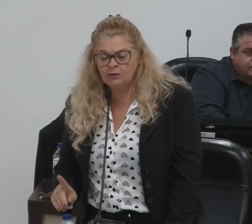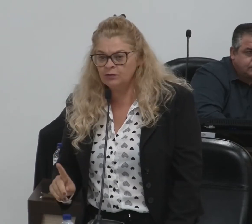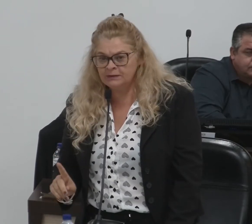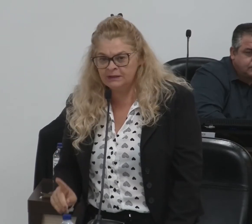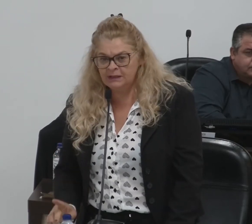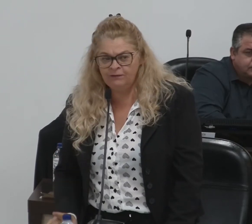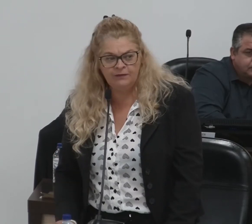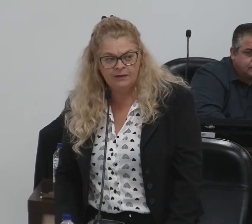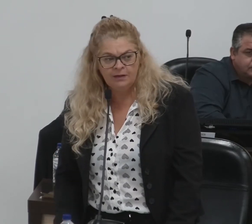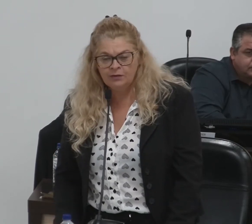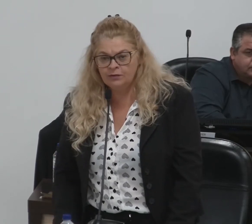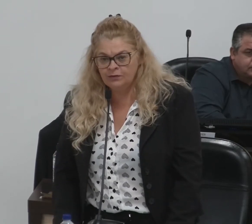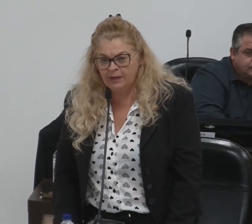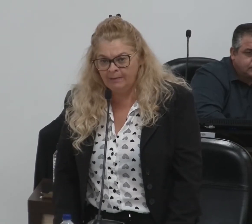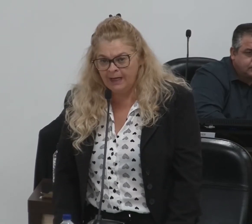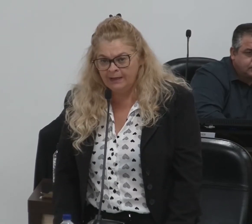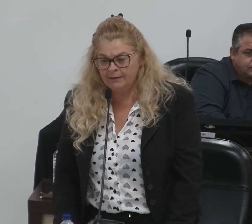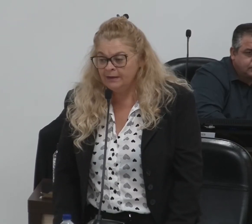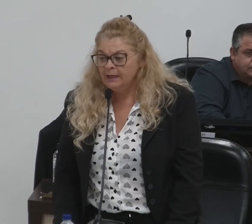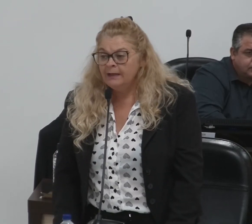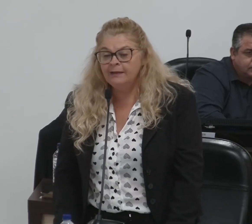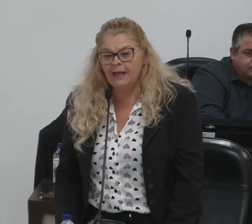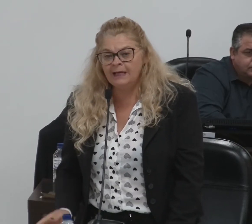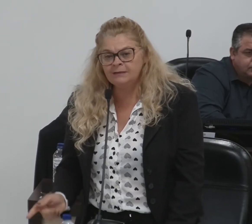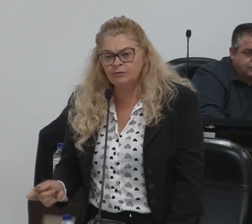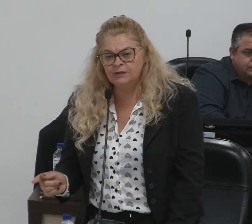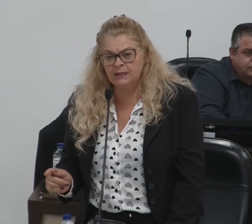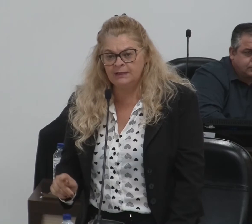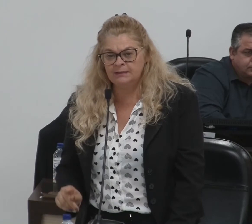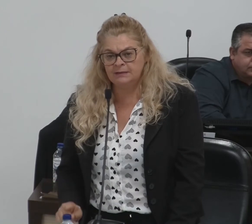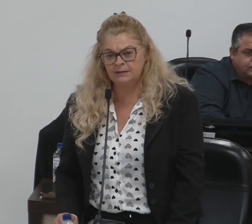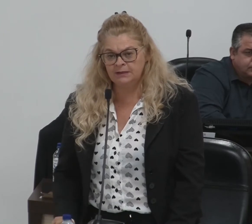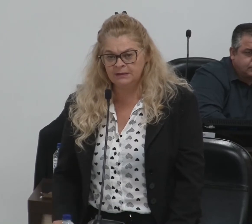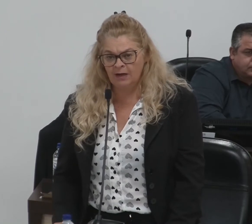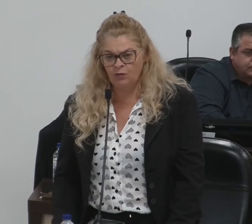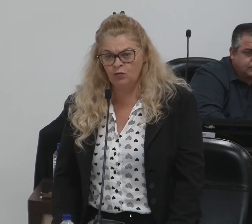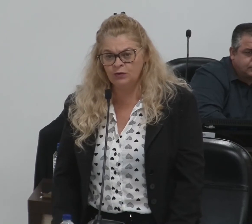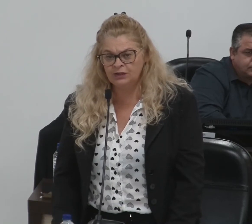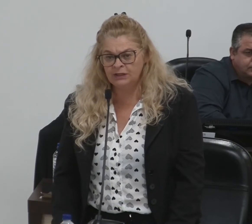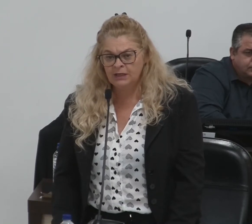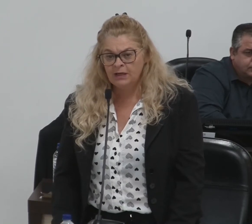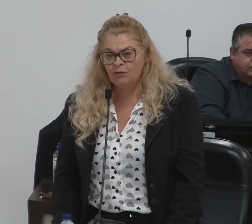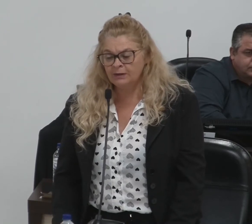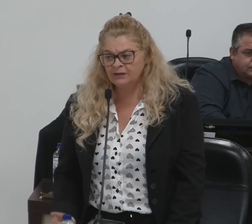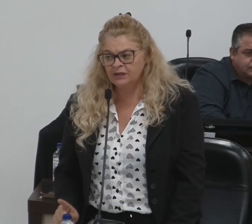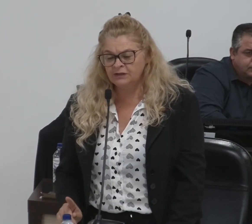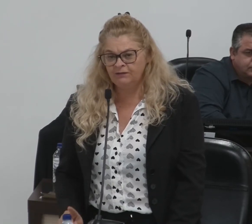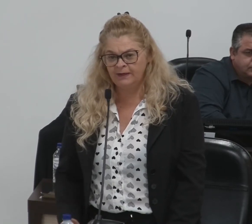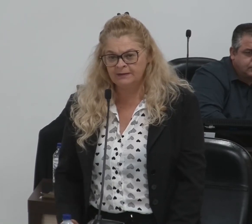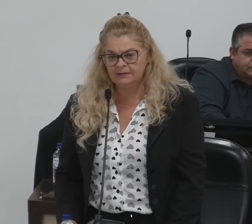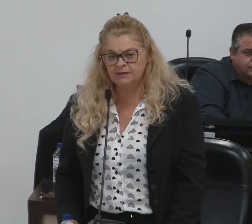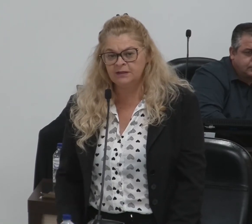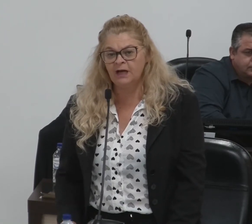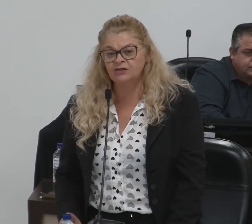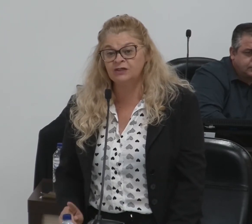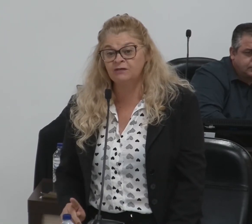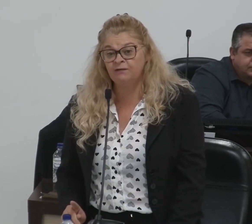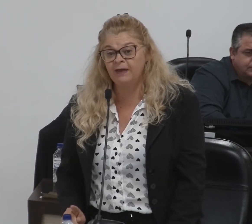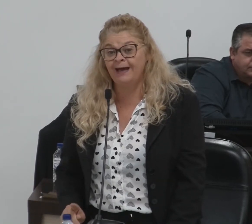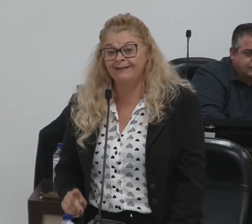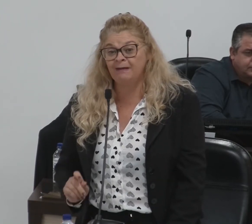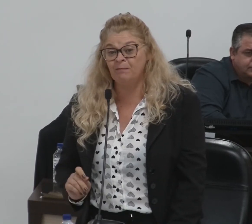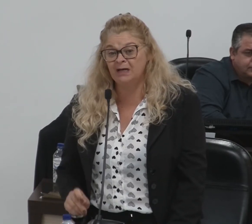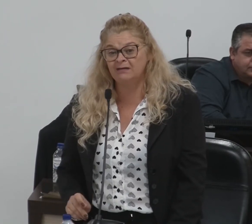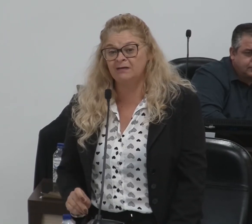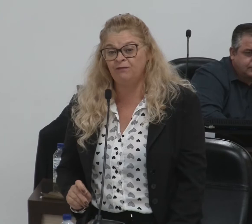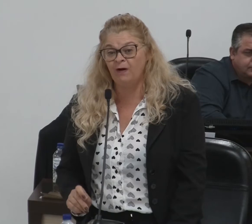E, inclusive, doutora Mayra, nas audiências de saúde, quando a gente vem assistir, a gente vê